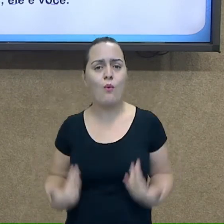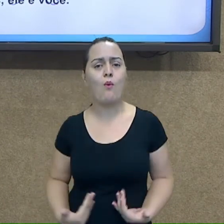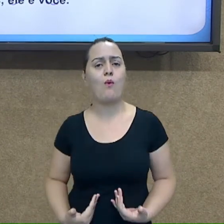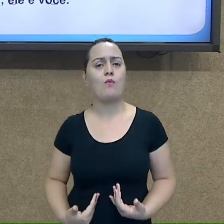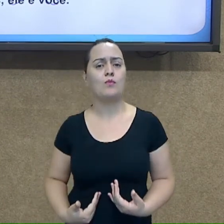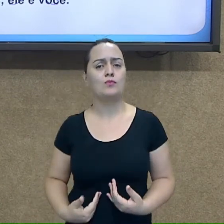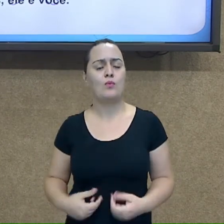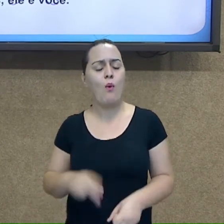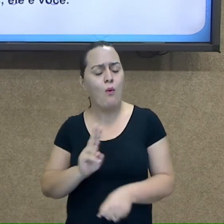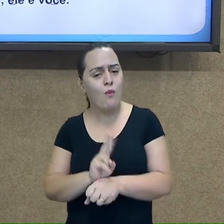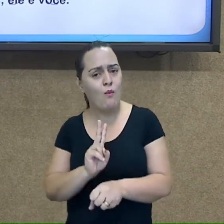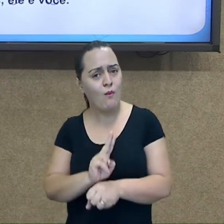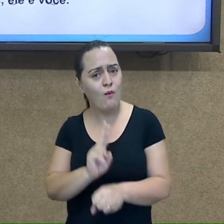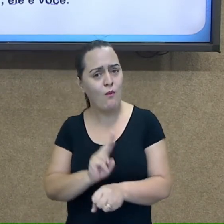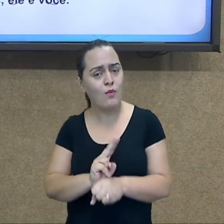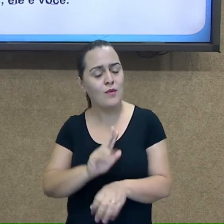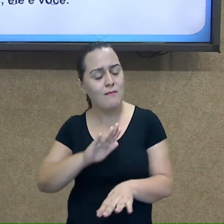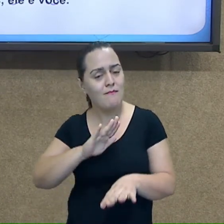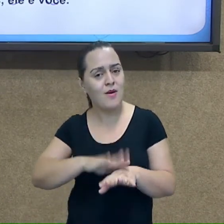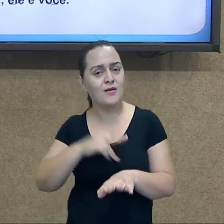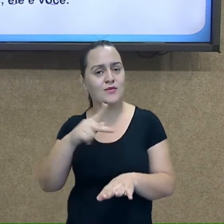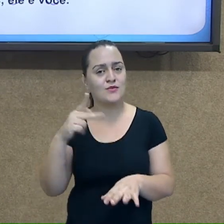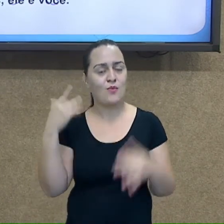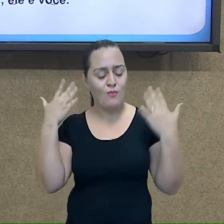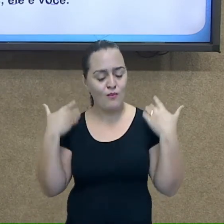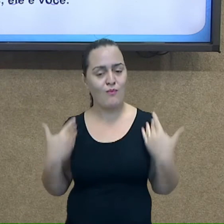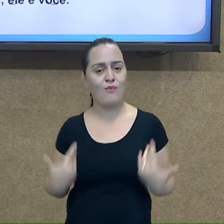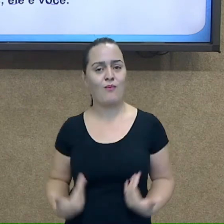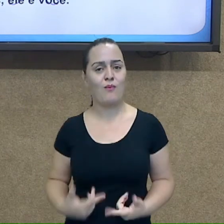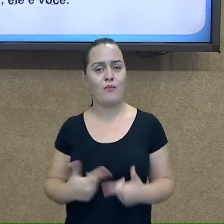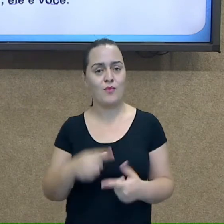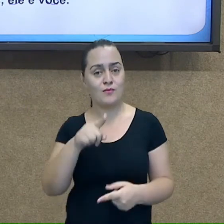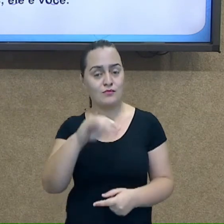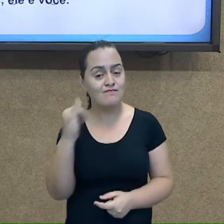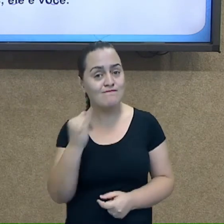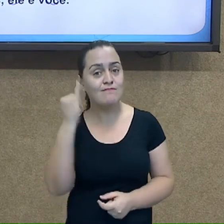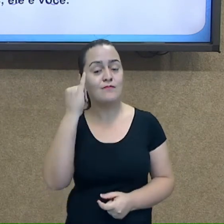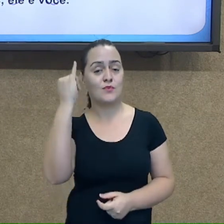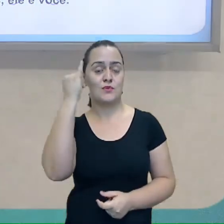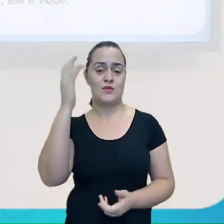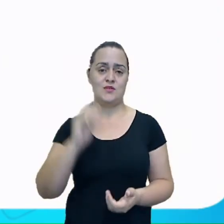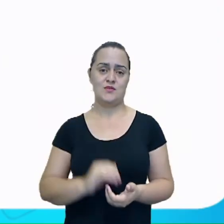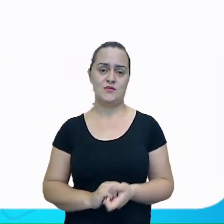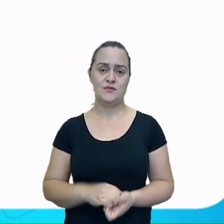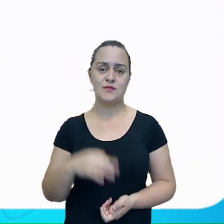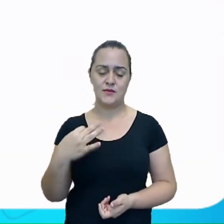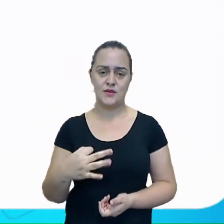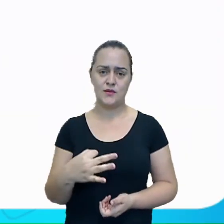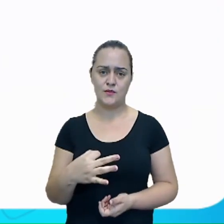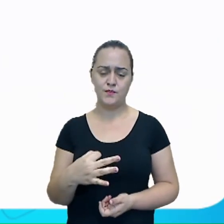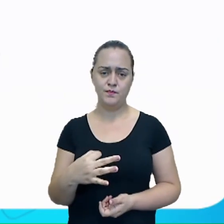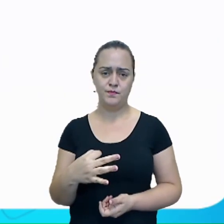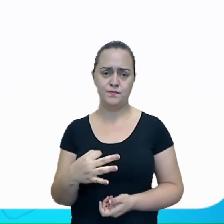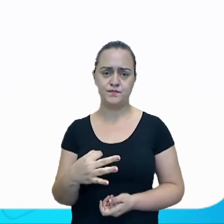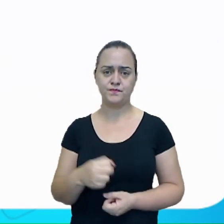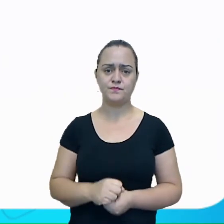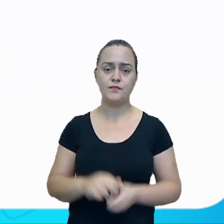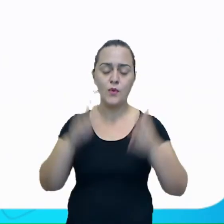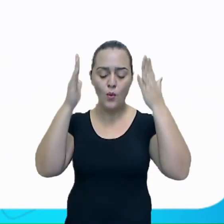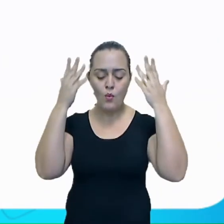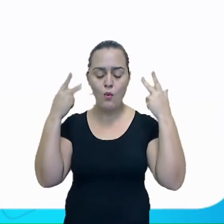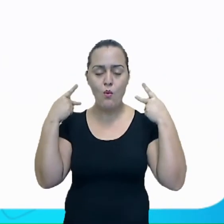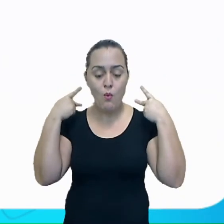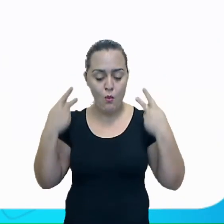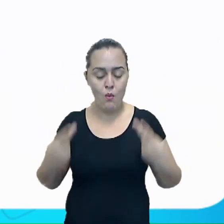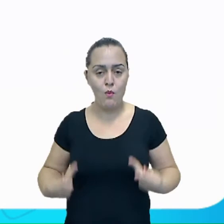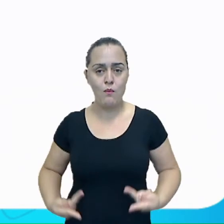de você, porque você importa. Então, olha o que fica. O corpo humano, ele é um conjunto perfeito.